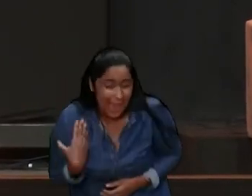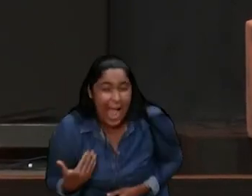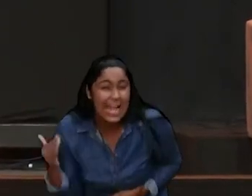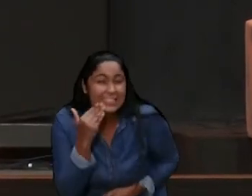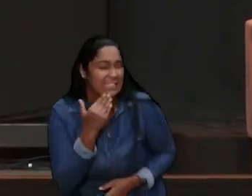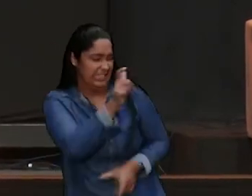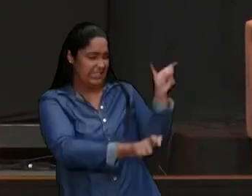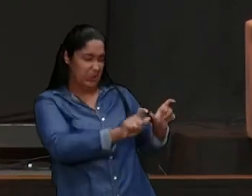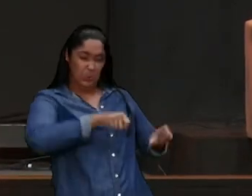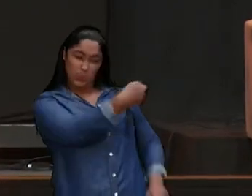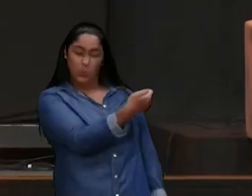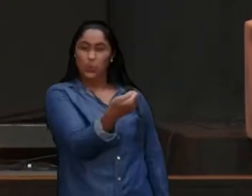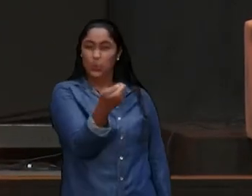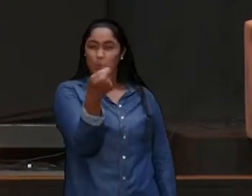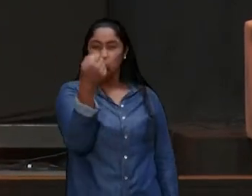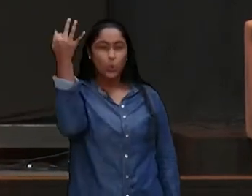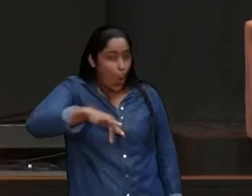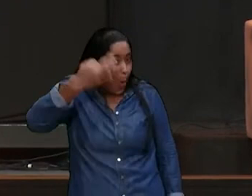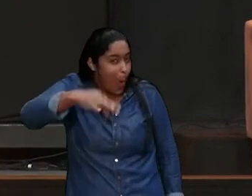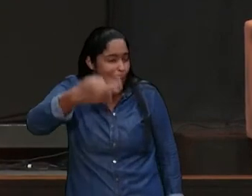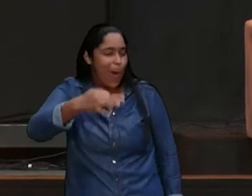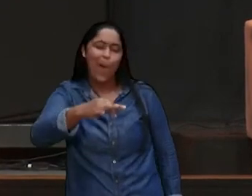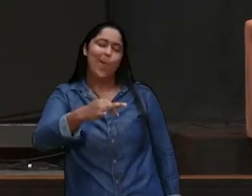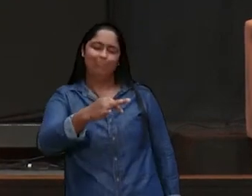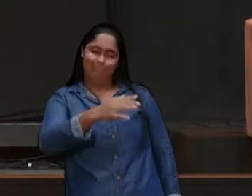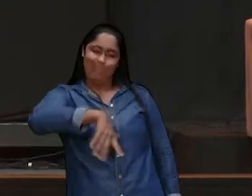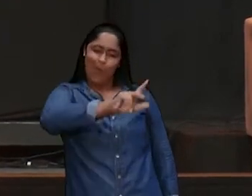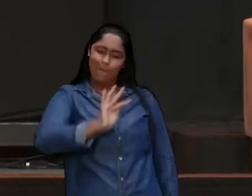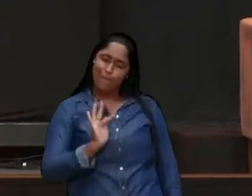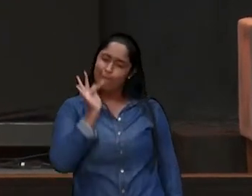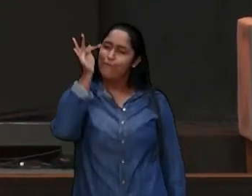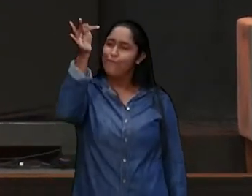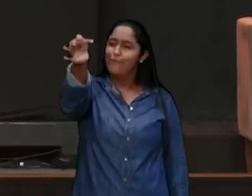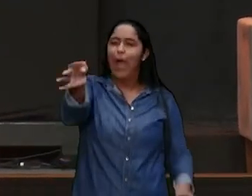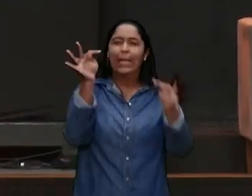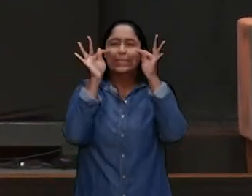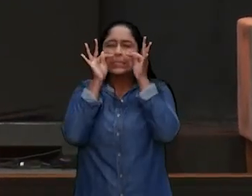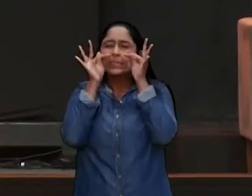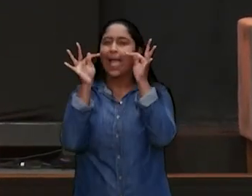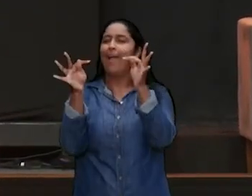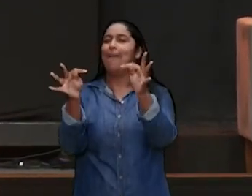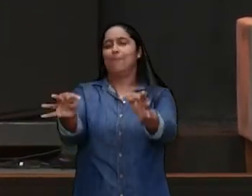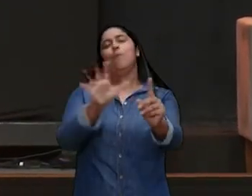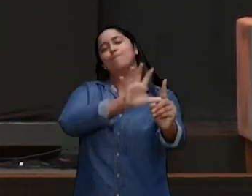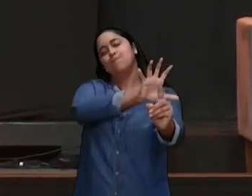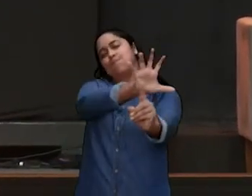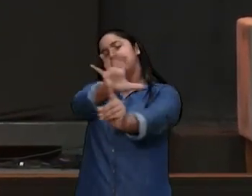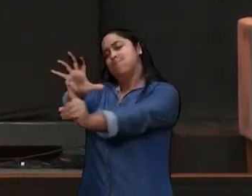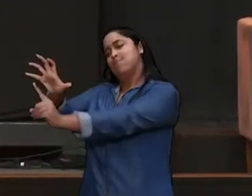essas dores na tua vida serviram para manifestação da glória de